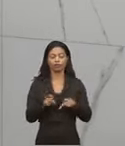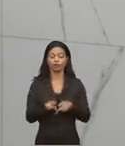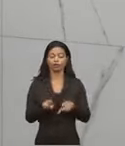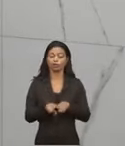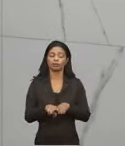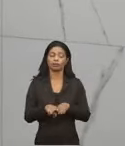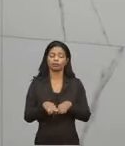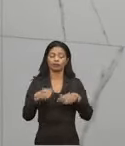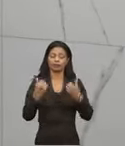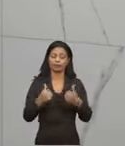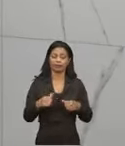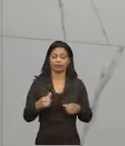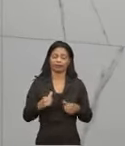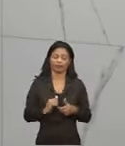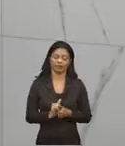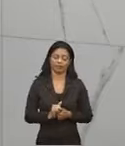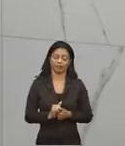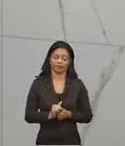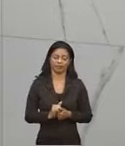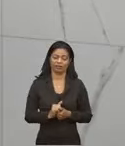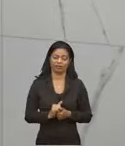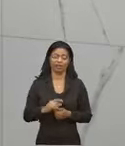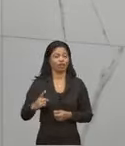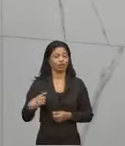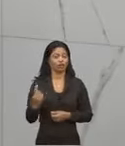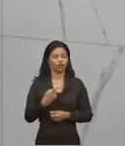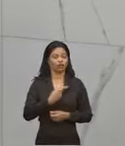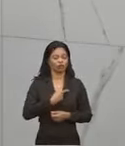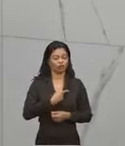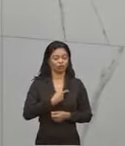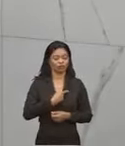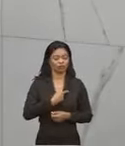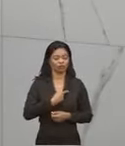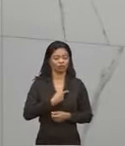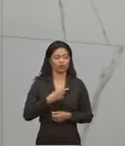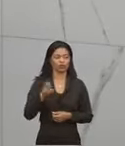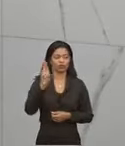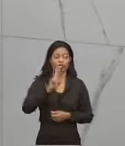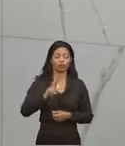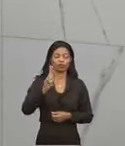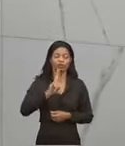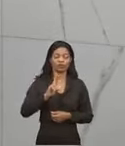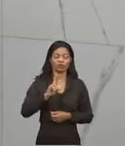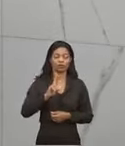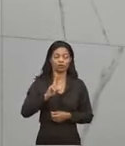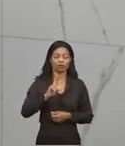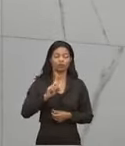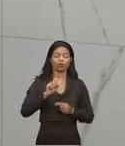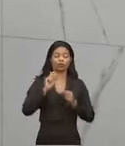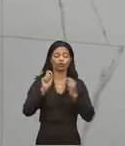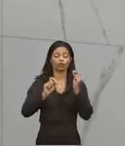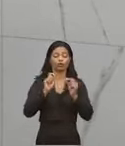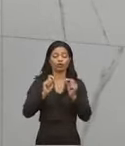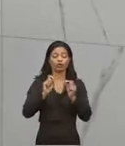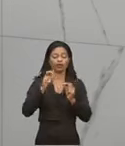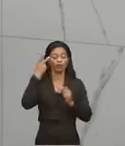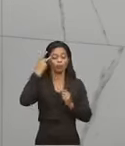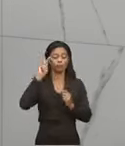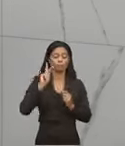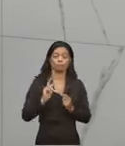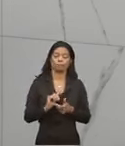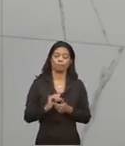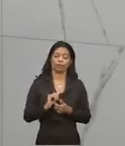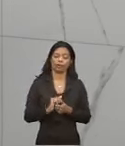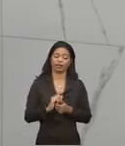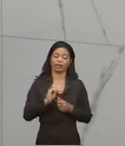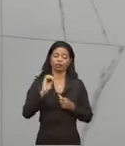E aí, o instrumento que a gente usa para que o resultado chegue até as pessoas é justamente aqui no parlamento, aprovando